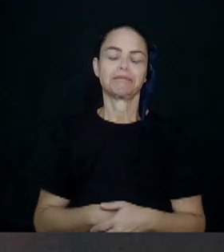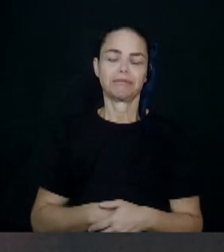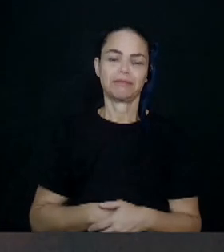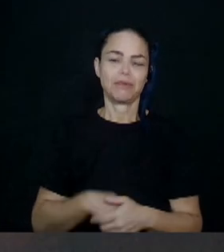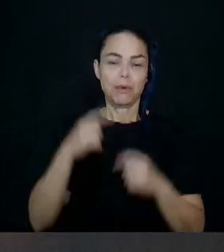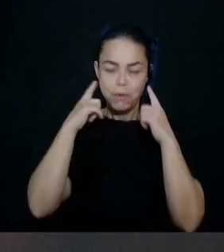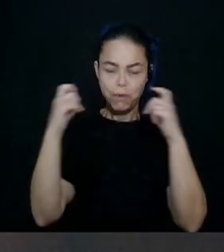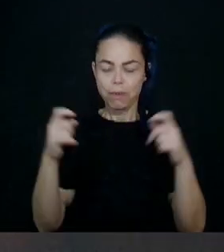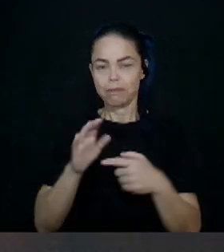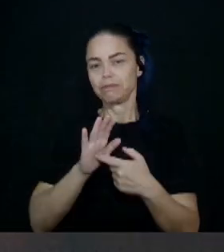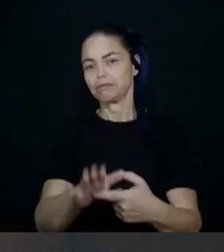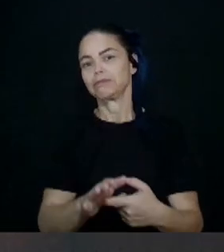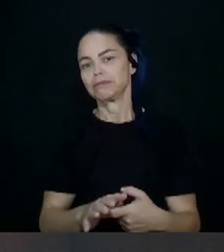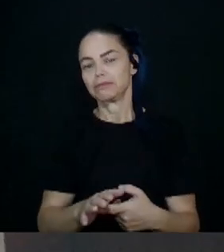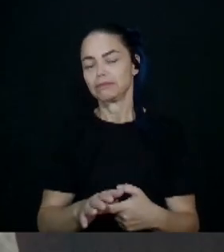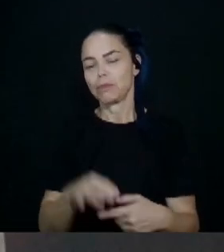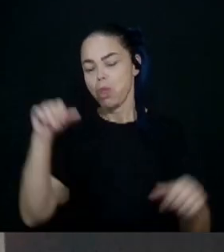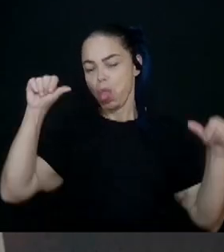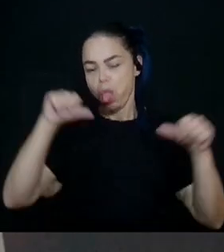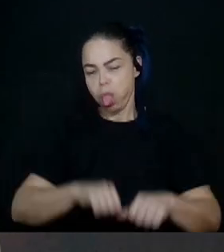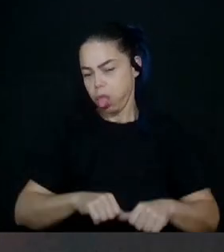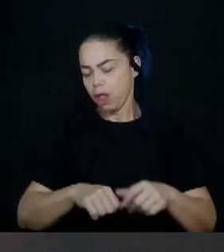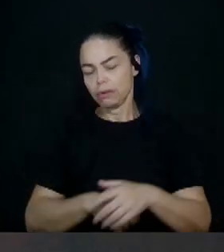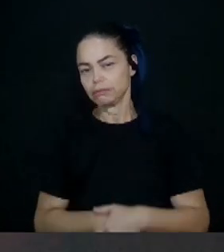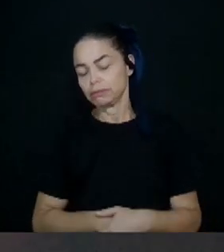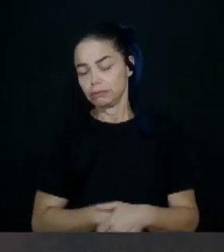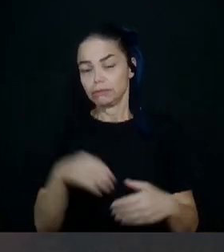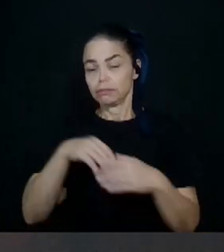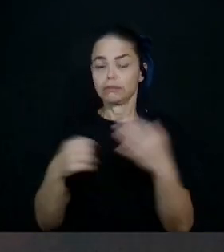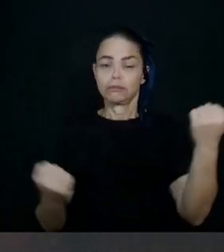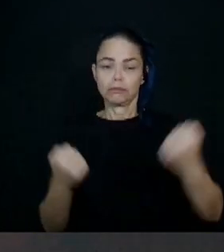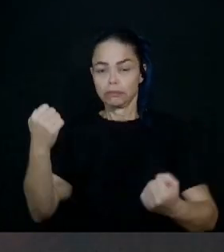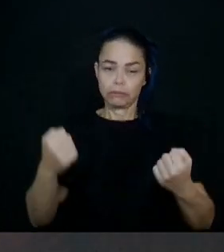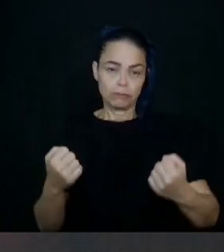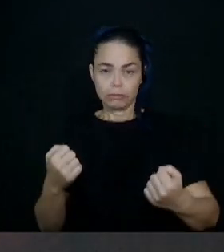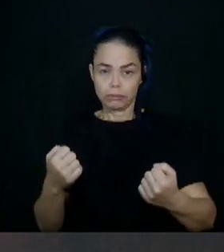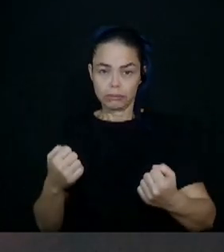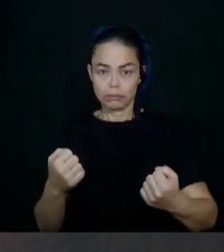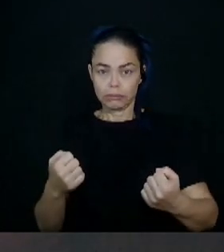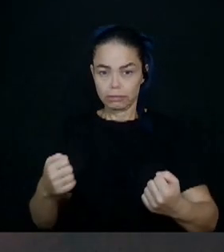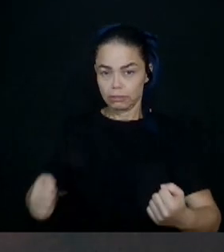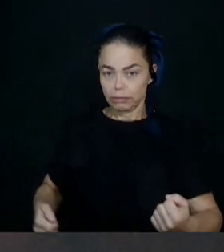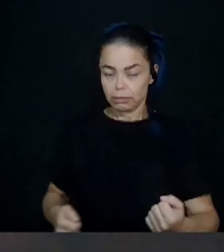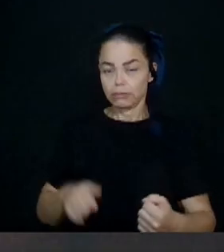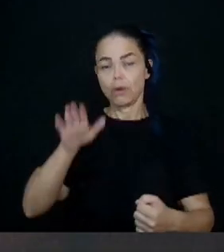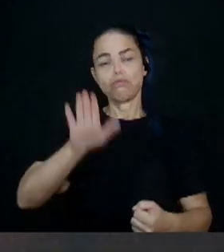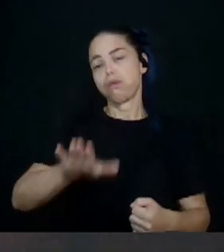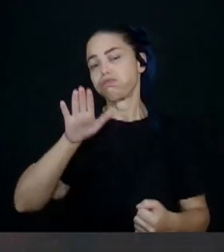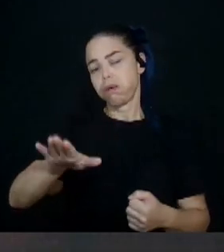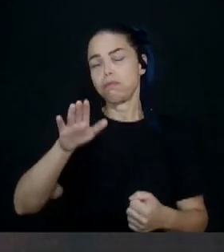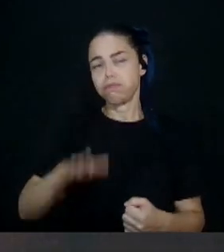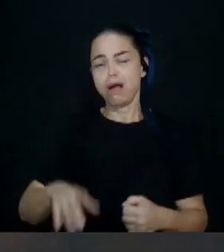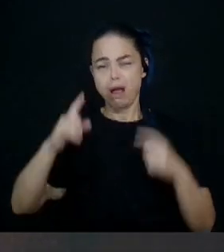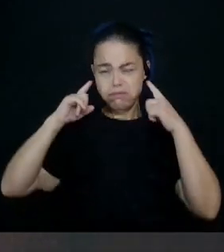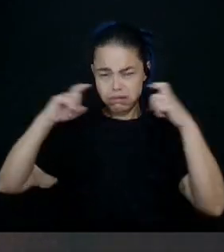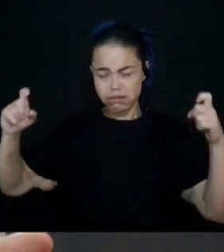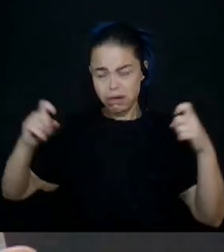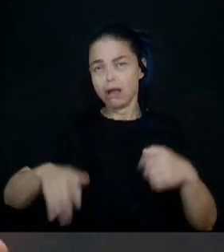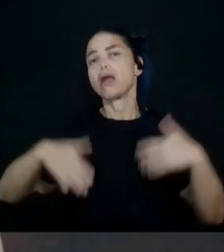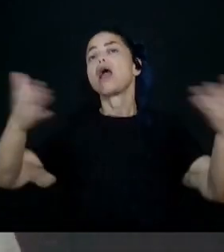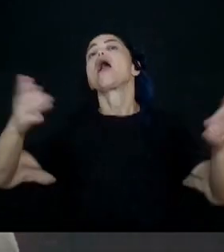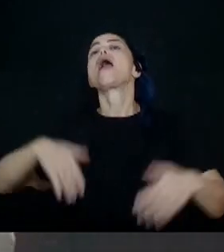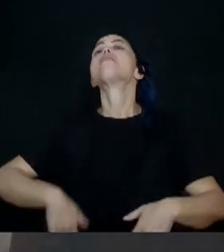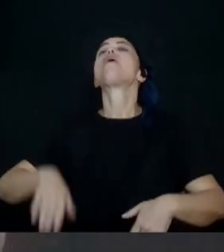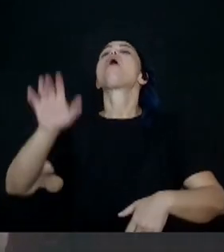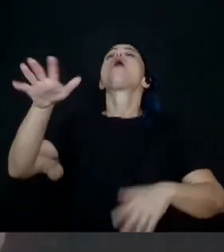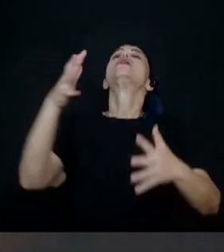reflexo da sua frustração. Eu tô dentro, tô armado, o que eu tenho? A buzina. Uau. Aí quando eu falei da